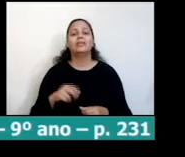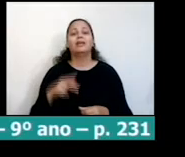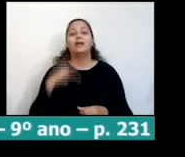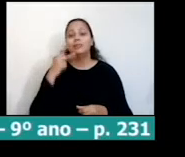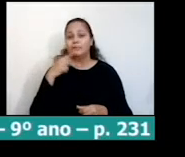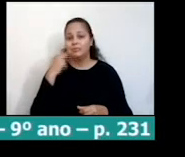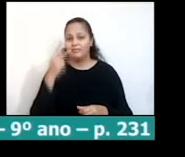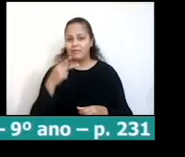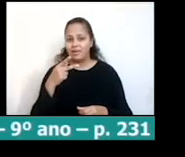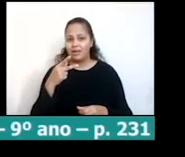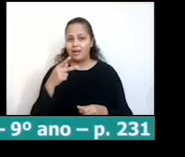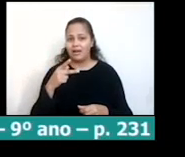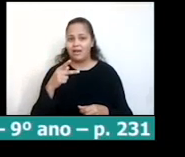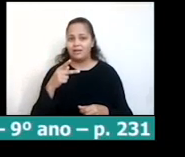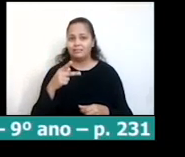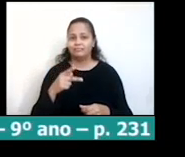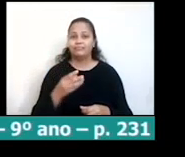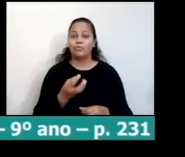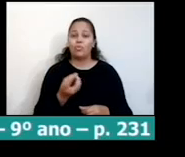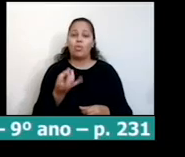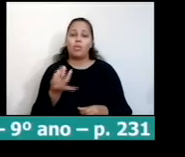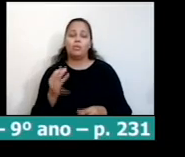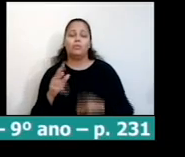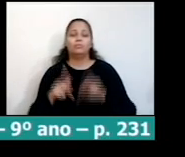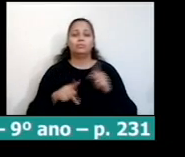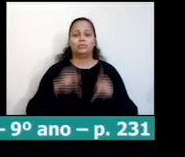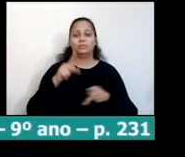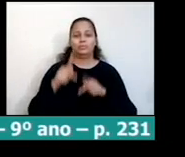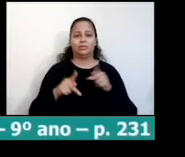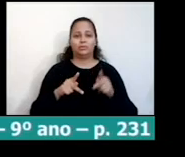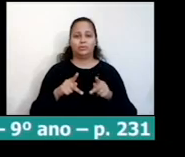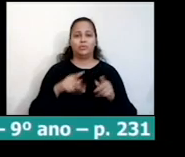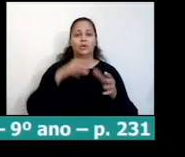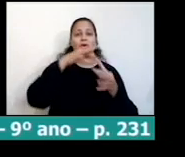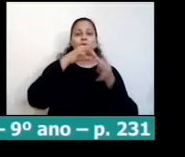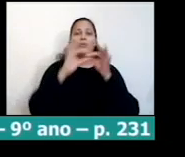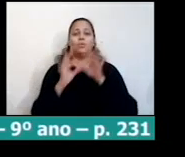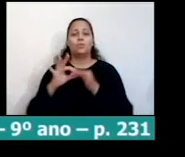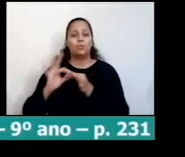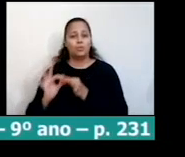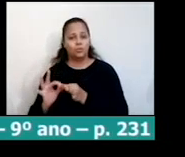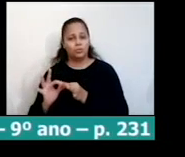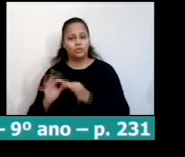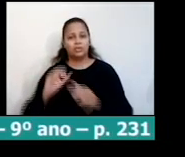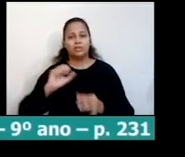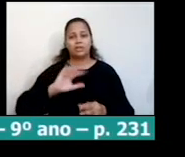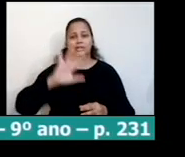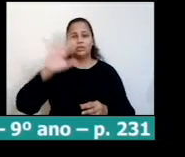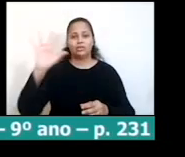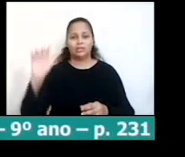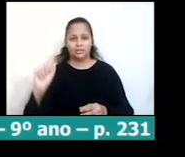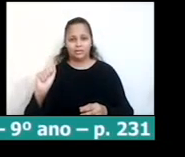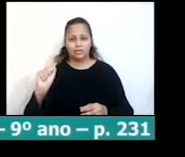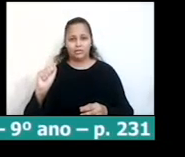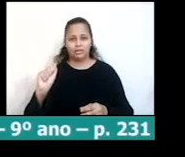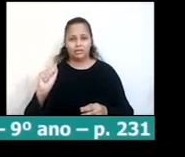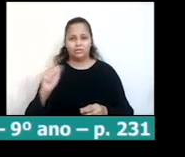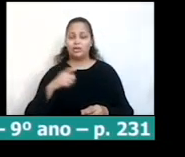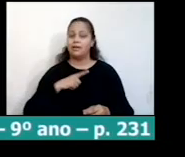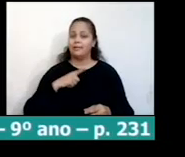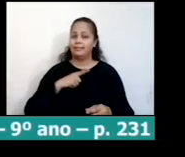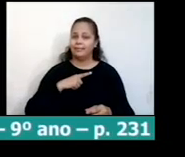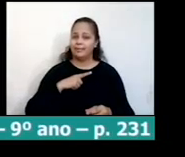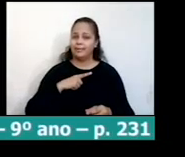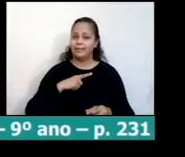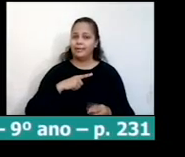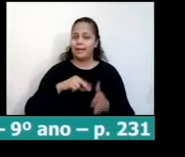Continuando, vamos falar então aí do povoamento, a densidade demográfica. O continente asiático é um continente muito